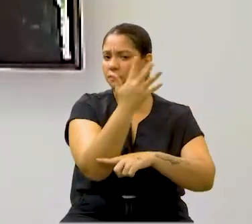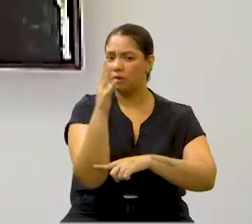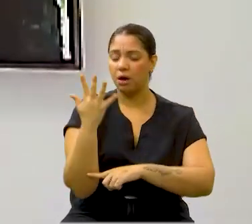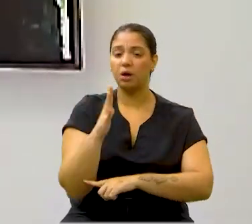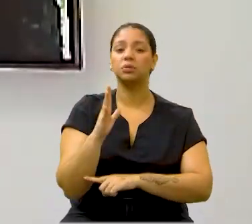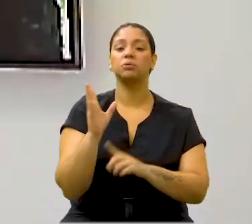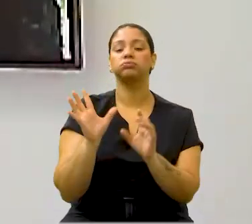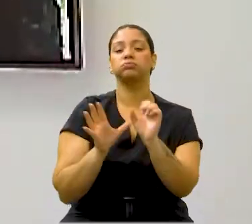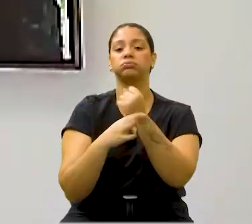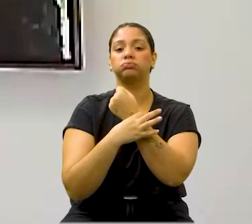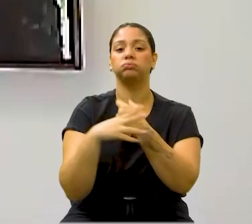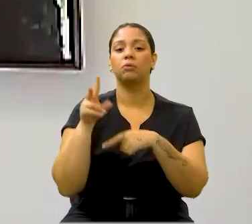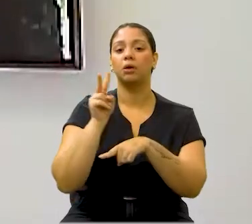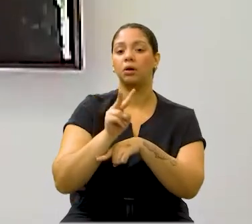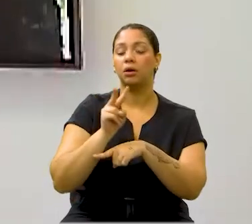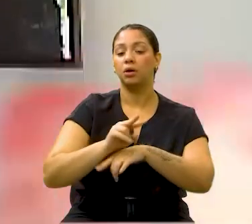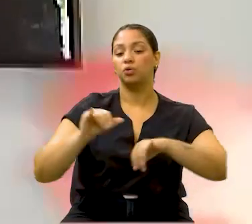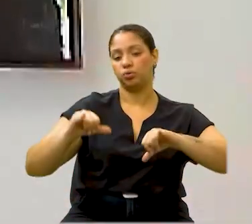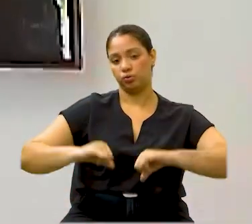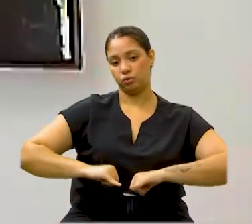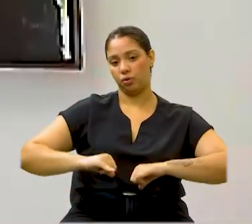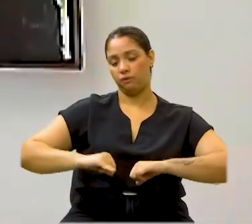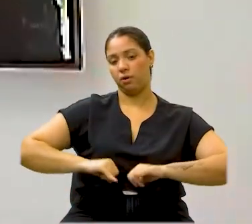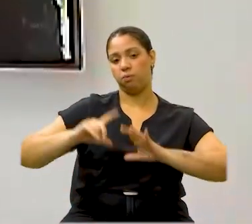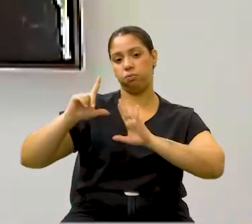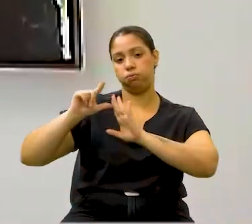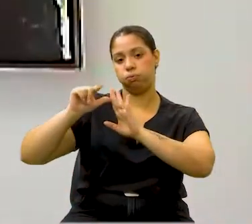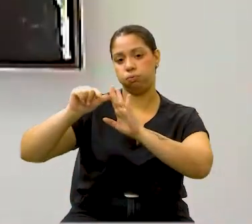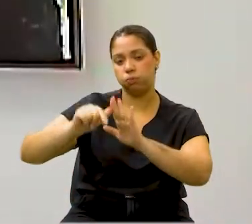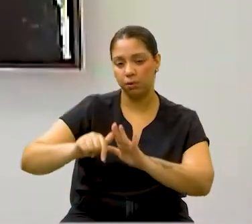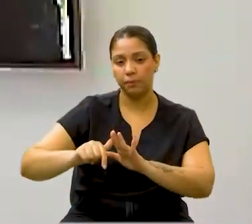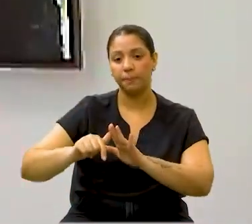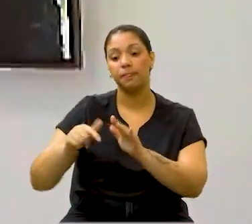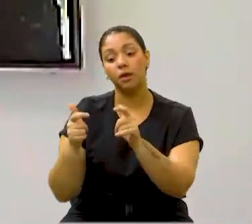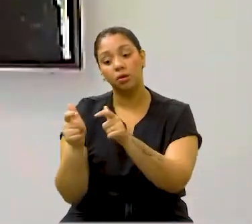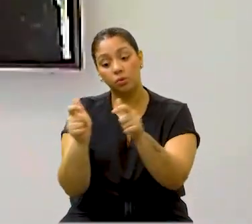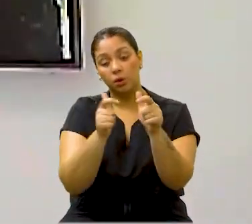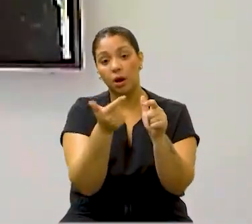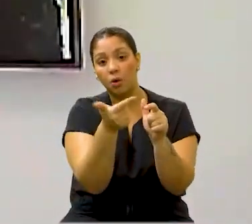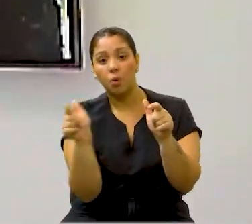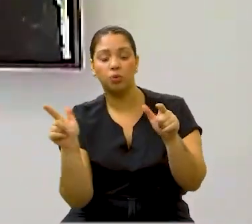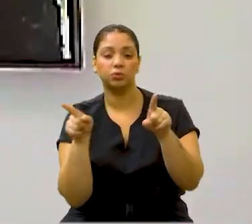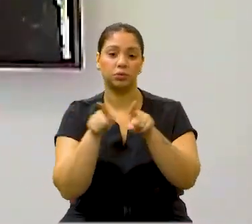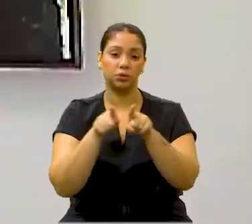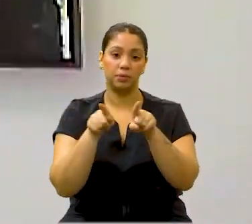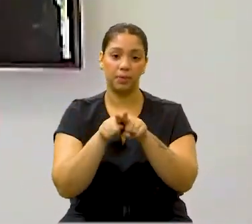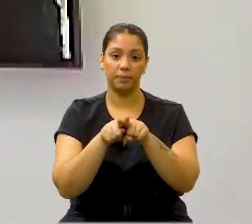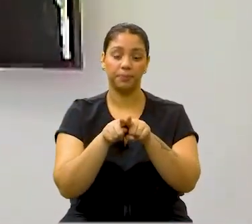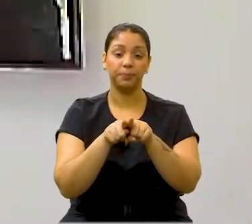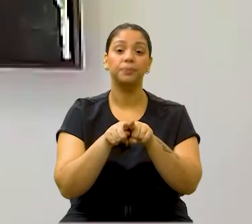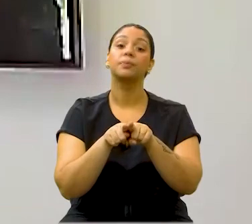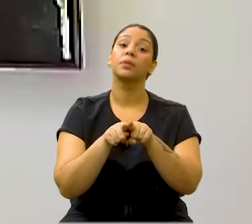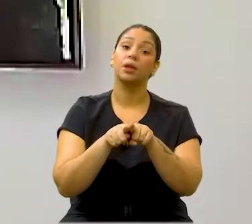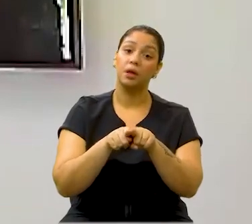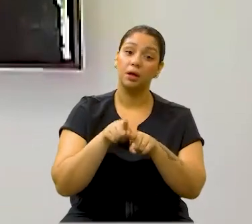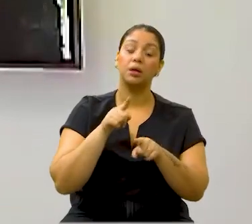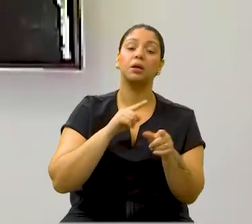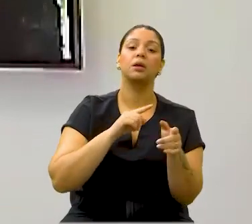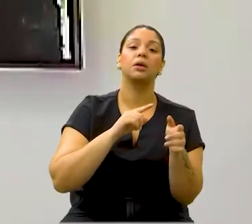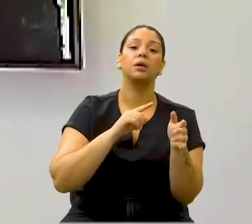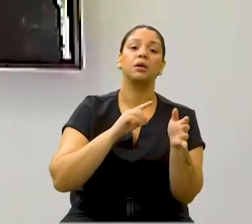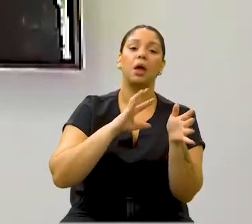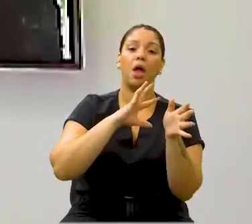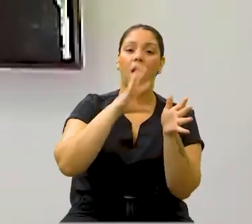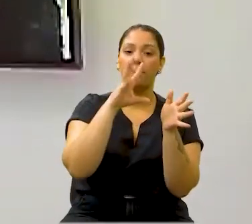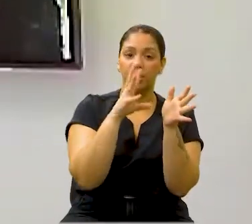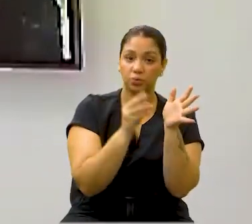uma vegetação preservada, a gente sofre os efeitos em outra localidade. E a Amazônia, a gente